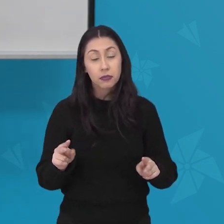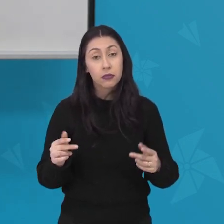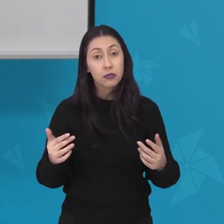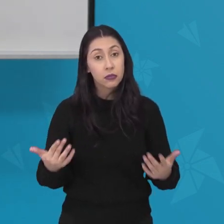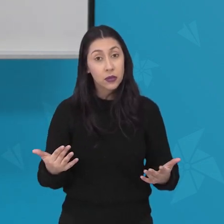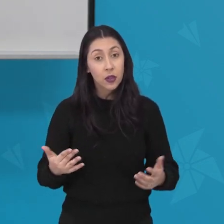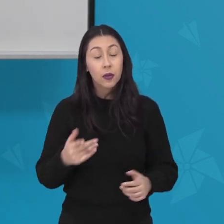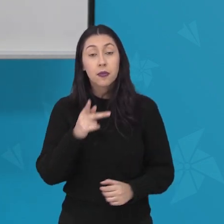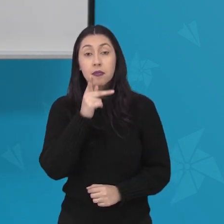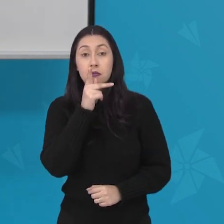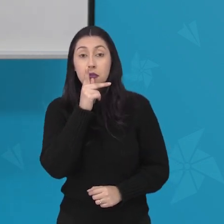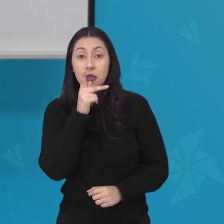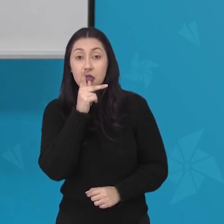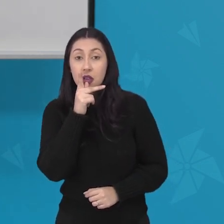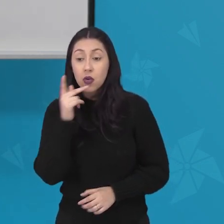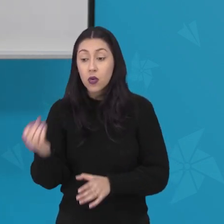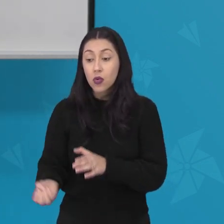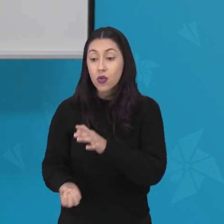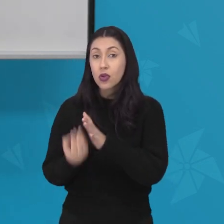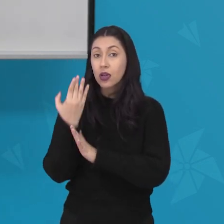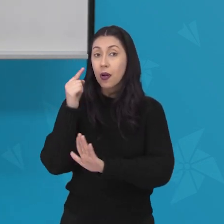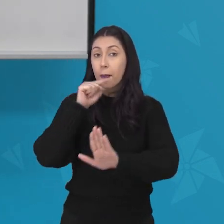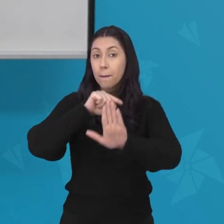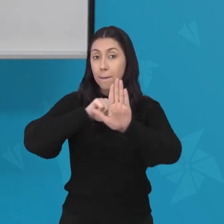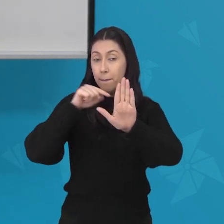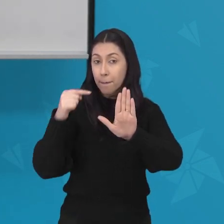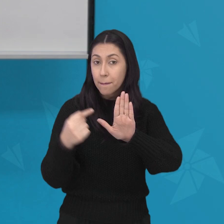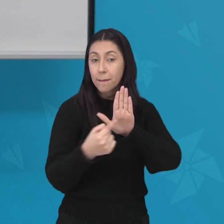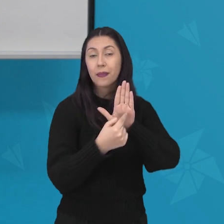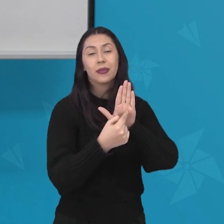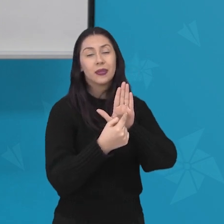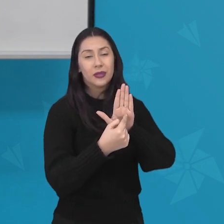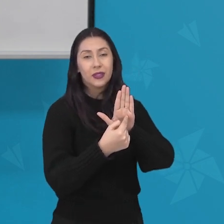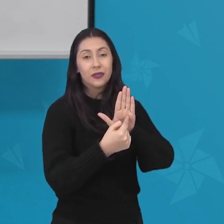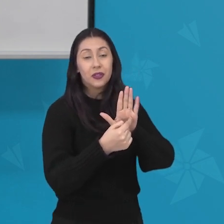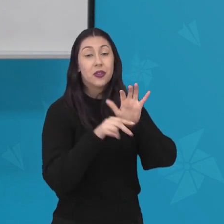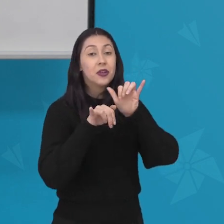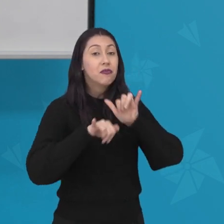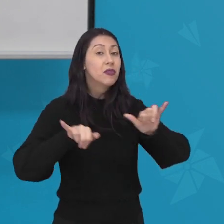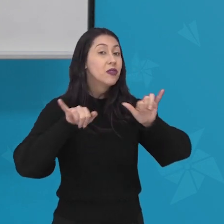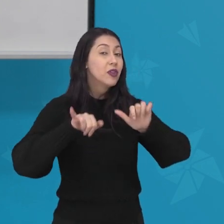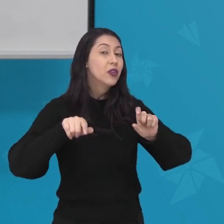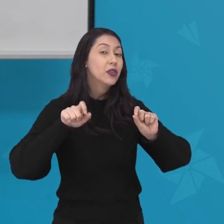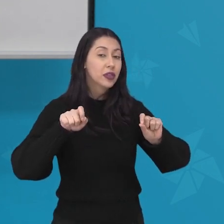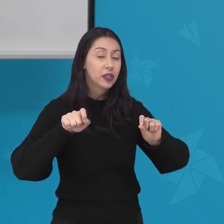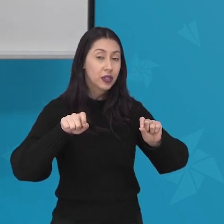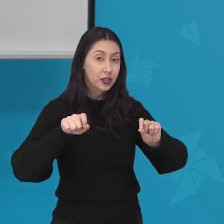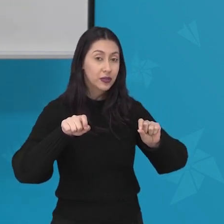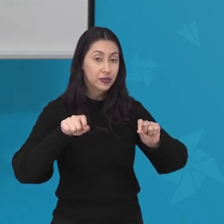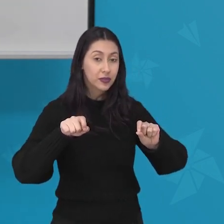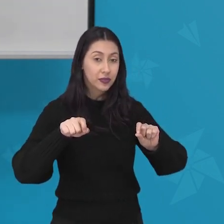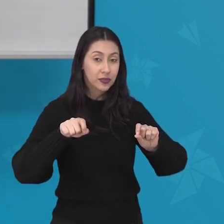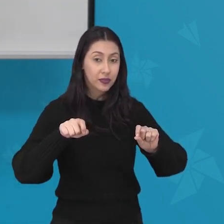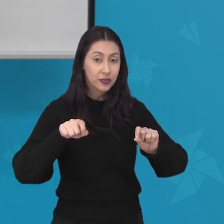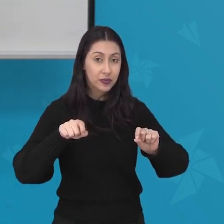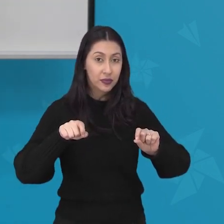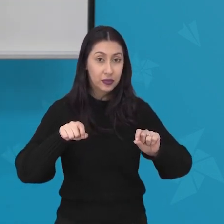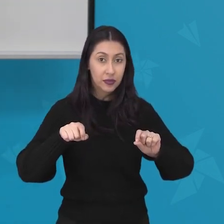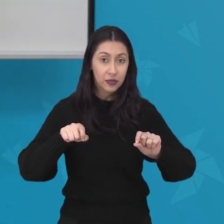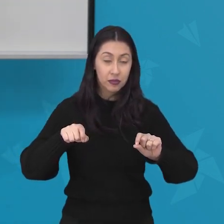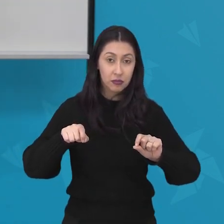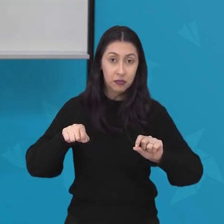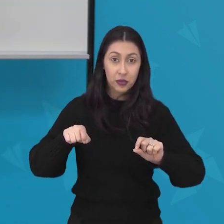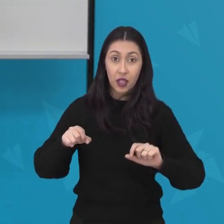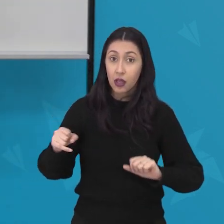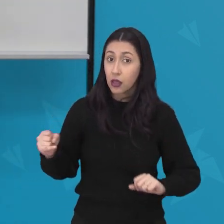daí, Platão cria uma metáfora. Ele vai dizer que é muito importante para